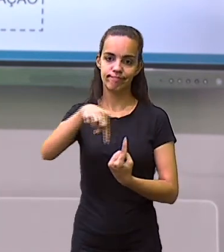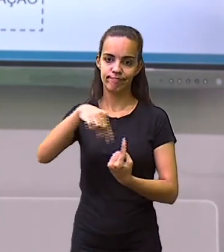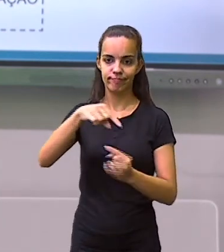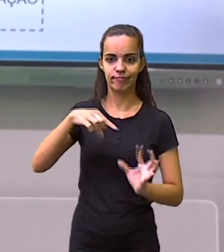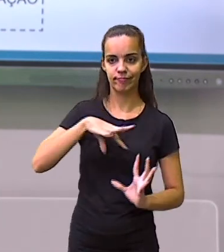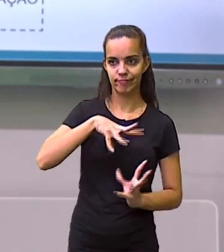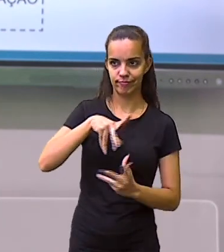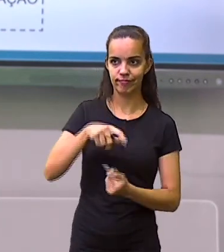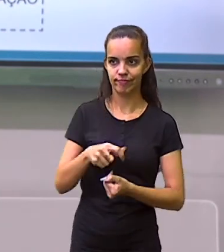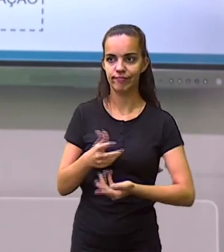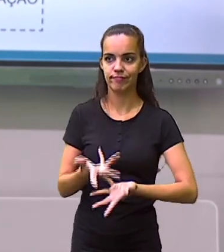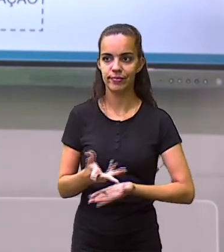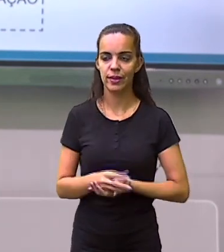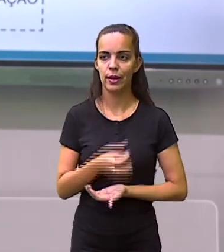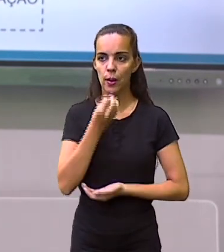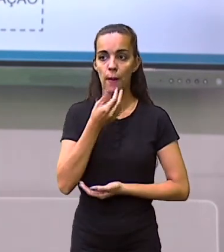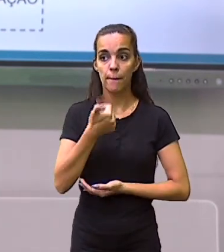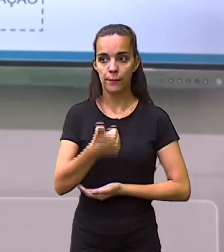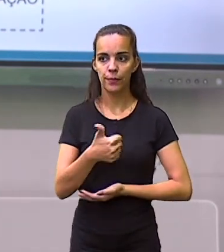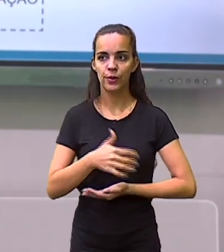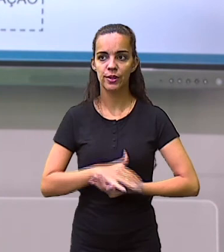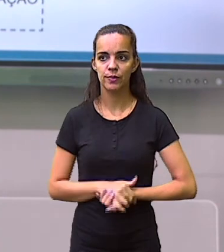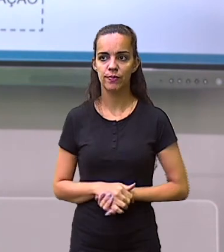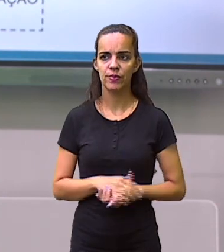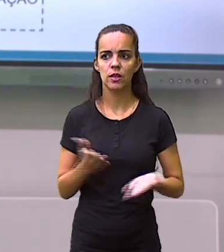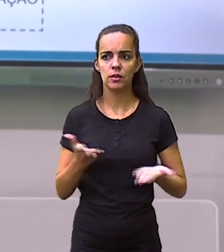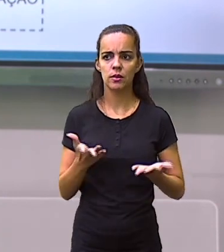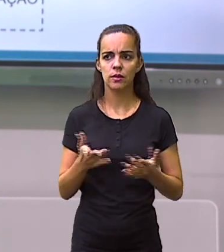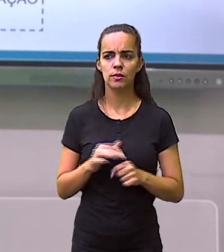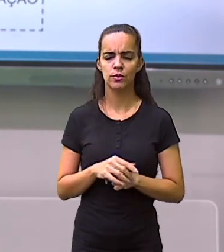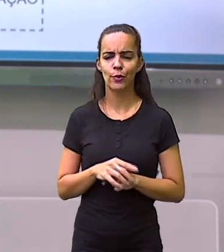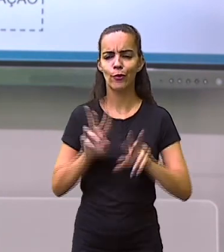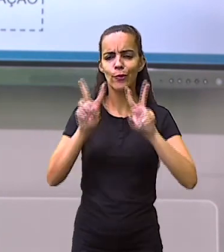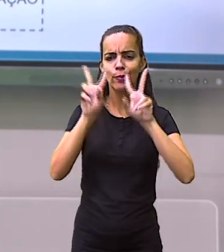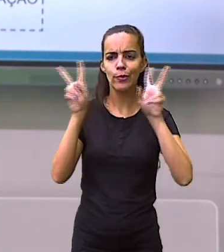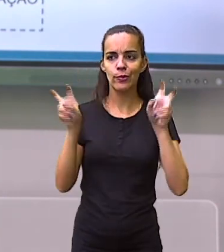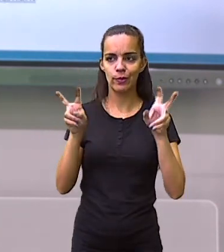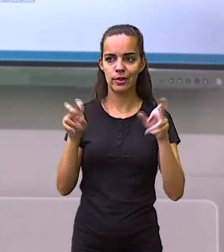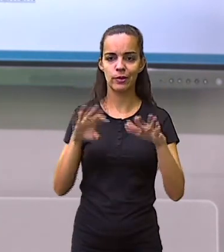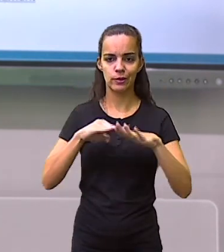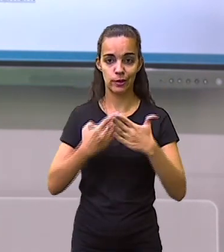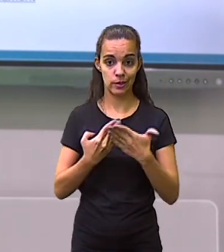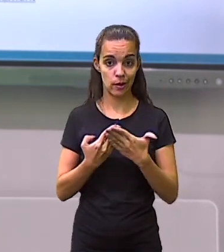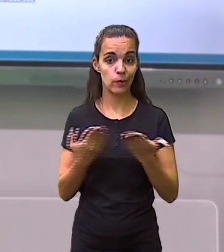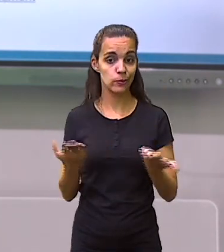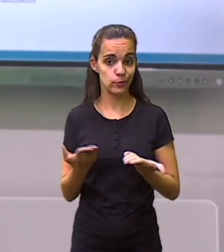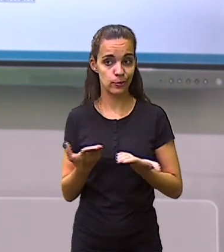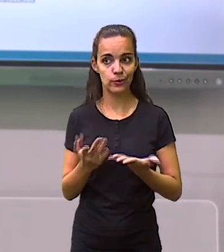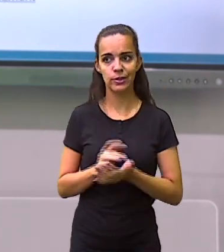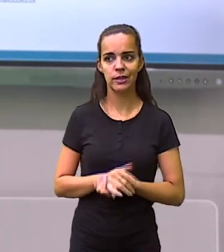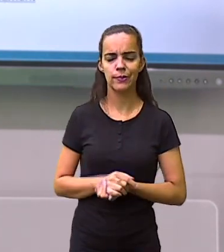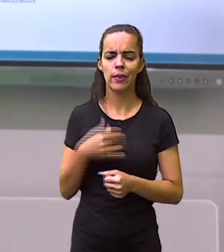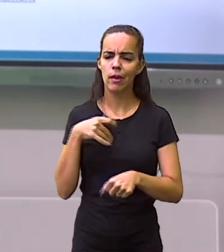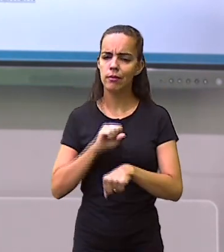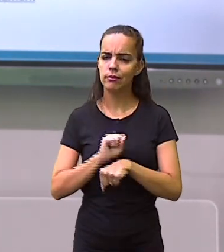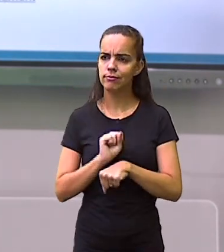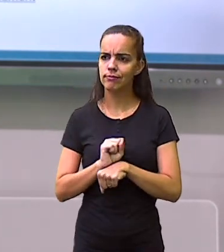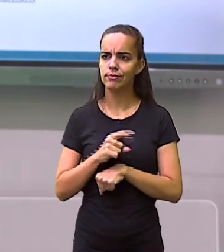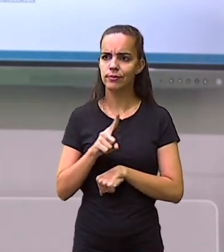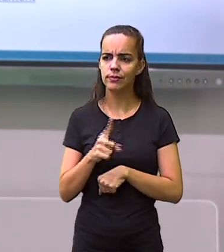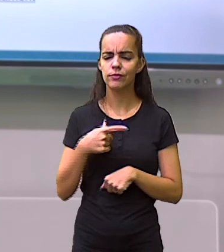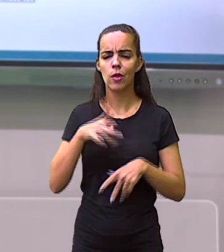mesmo? Pois bem, pessoal, este foi o assunto da nossa aula de hoje. Eu espero que